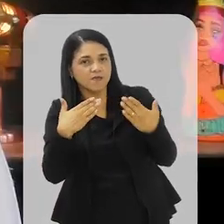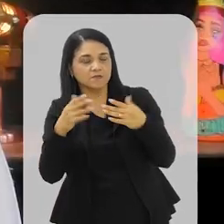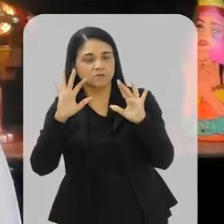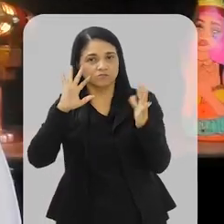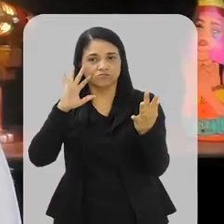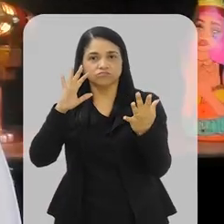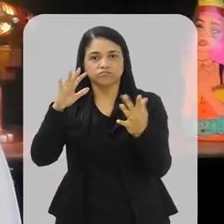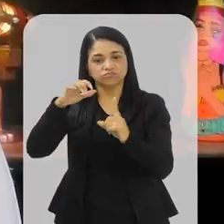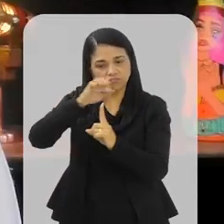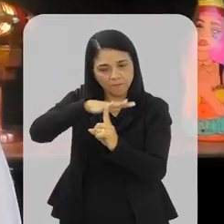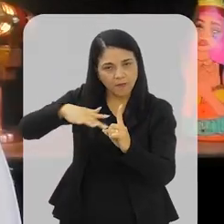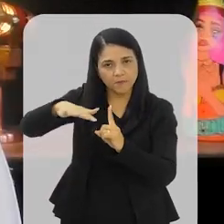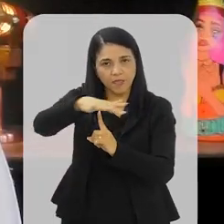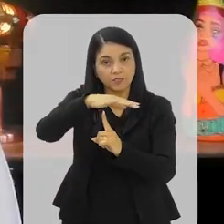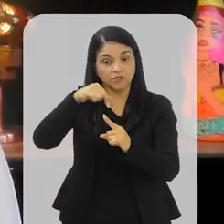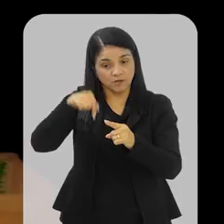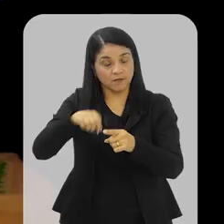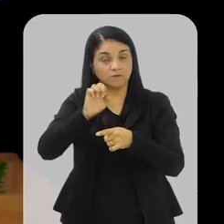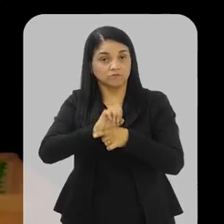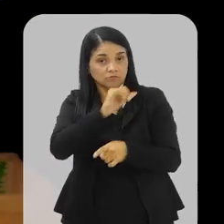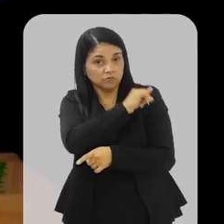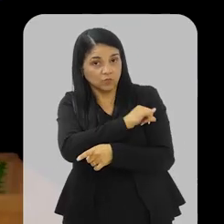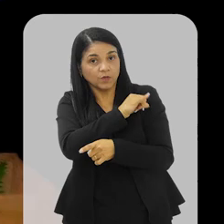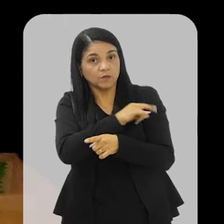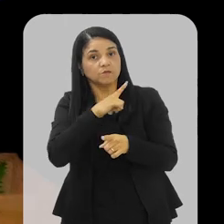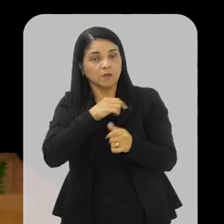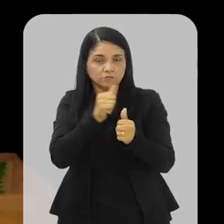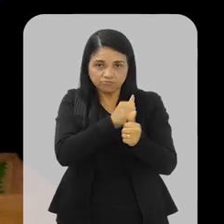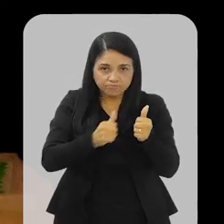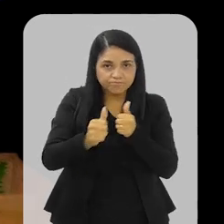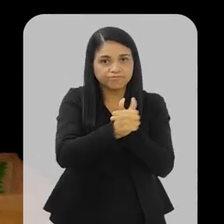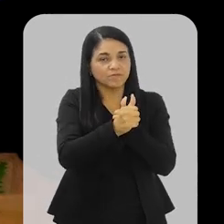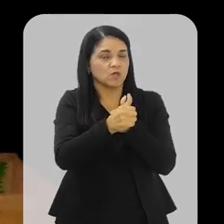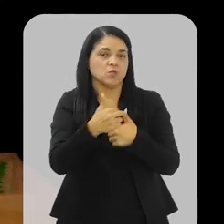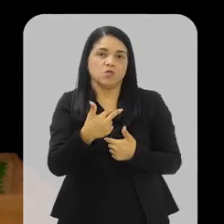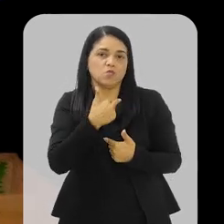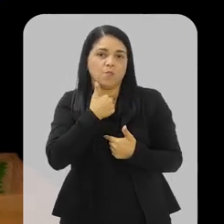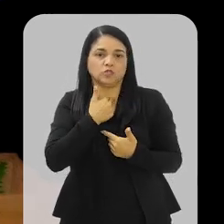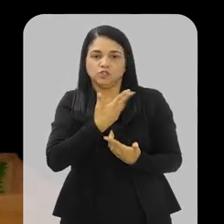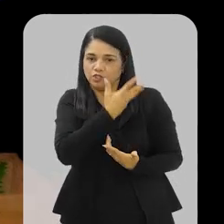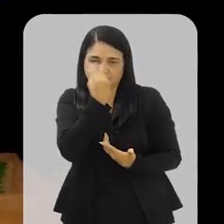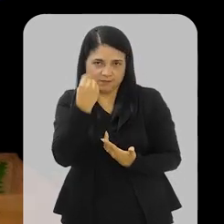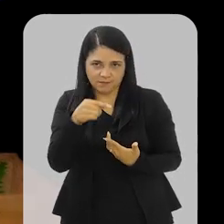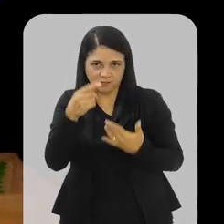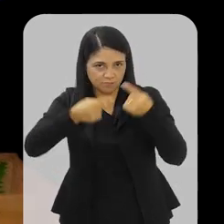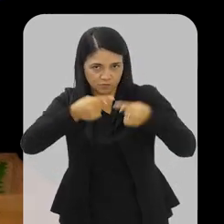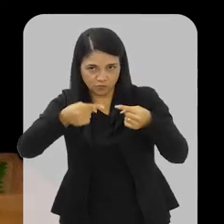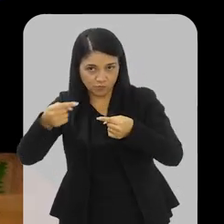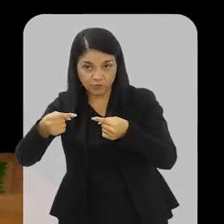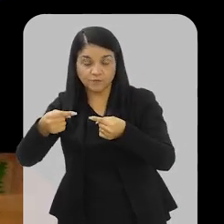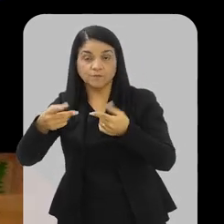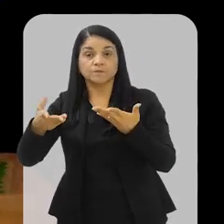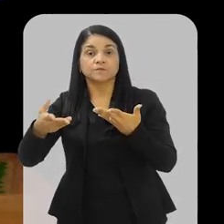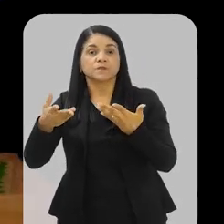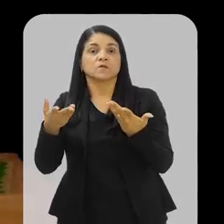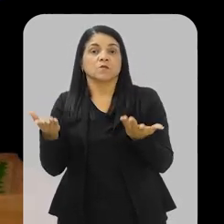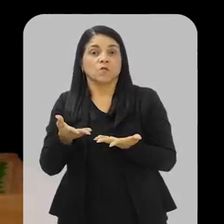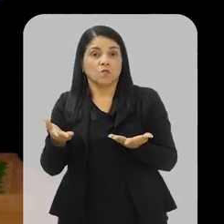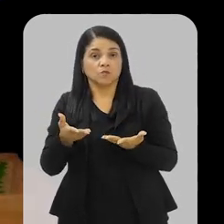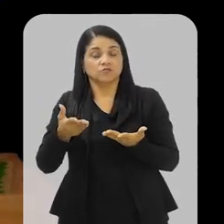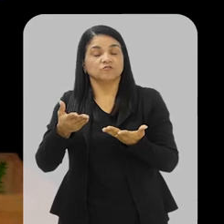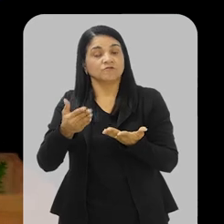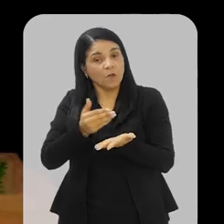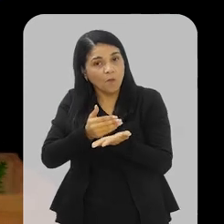conversa do do meio ambiente e aqui no Rio de Janeiro ele tem esse protagonismo a gente não pode deixar isso passar desapercebido então nós já vamos